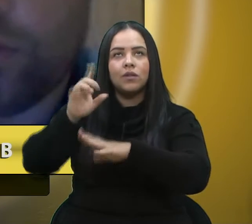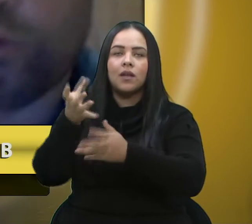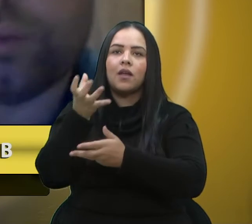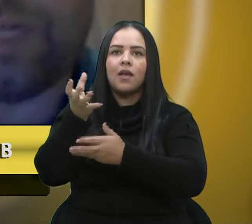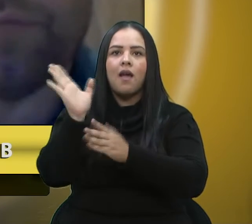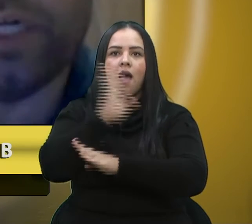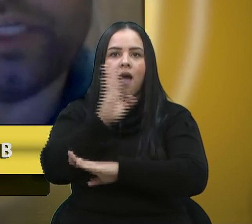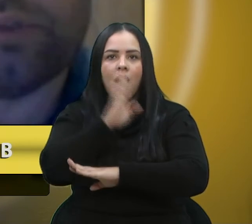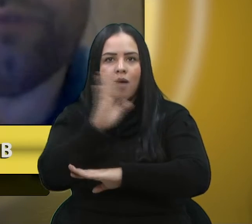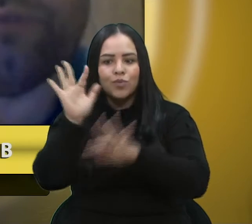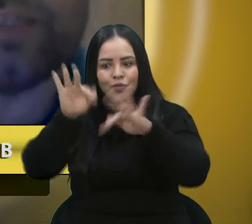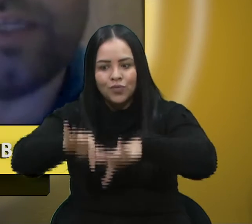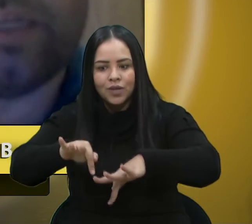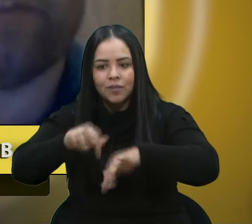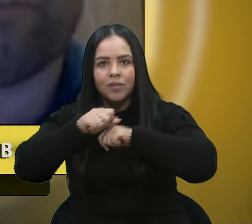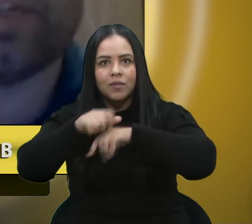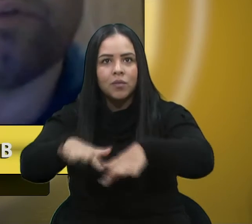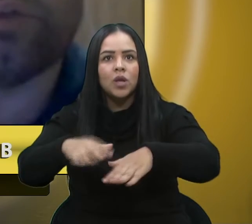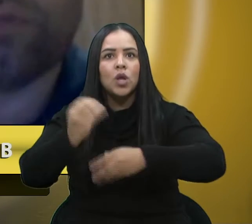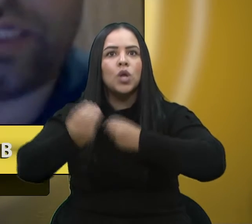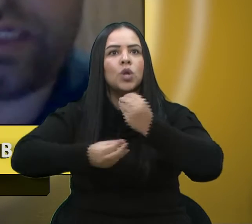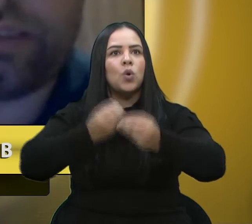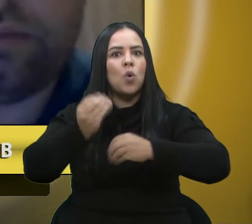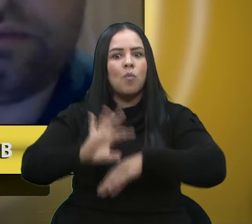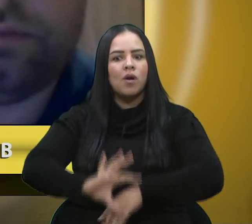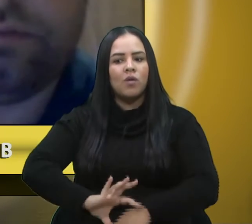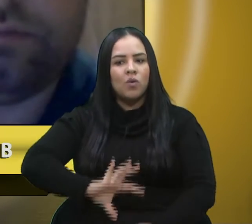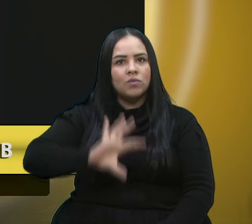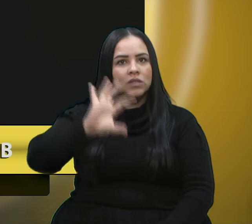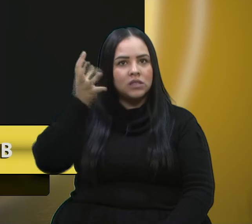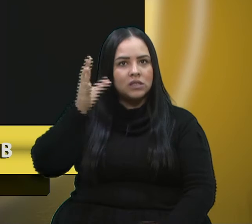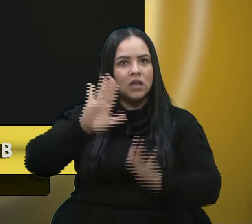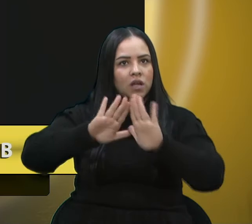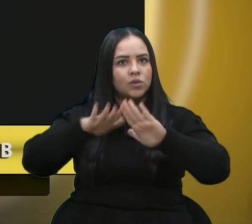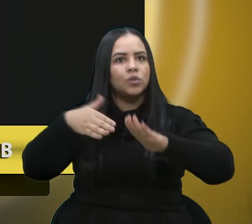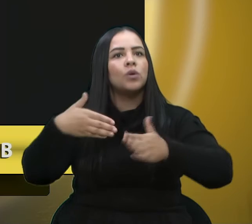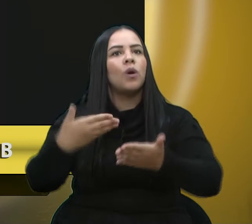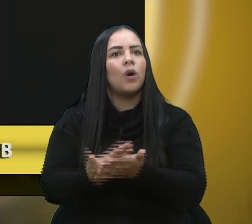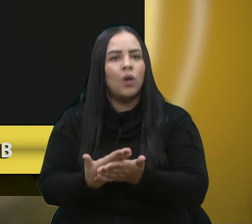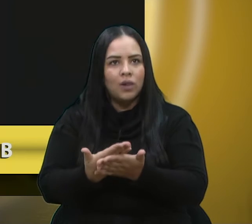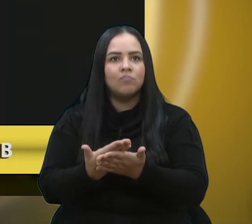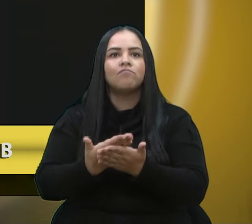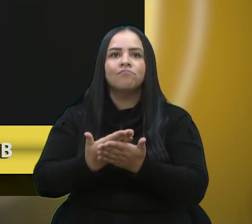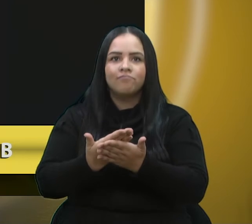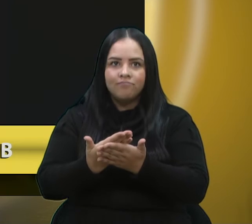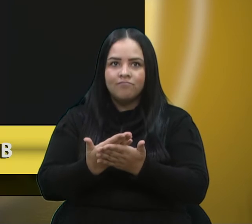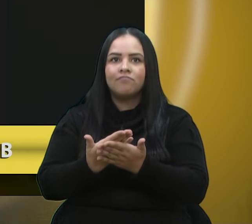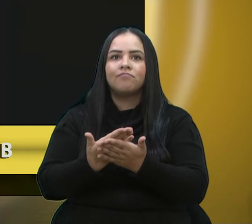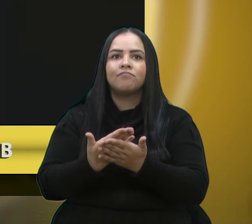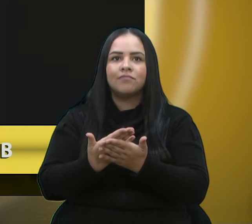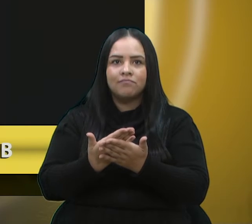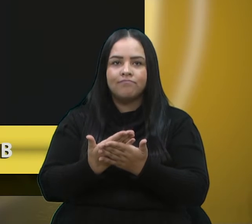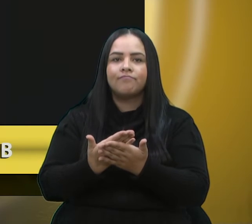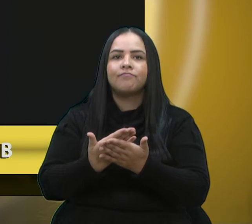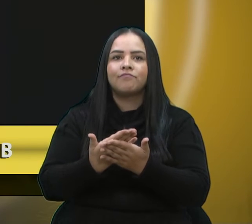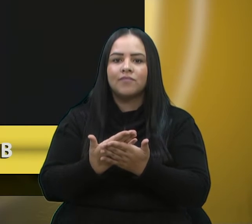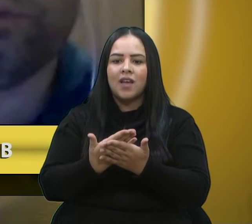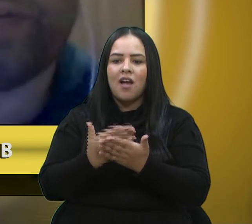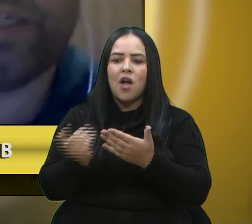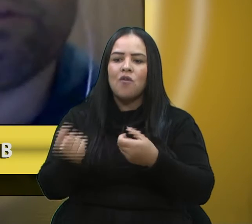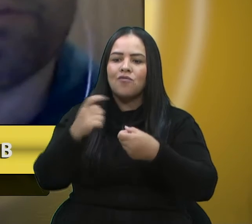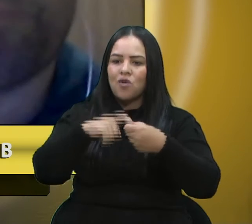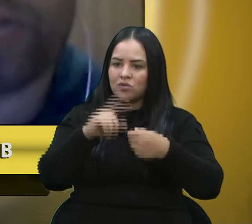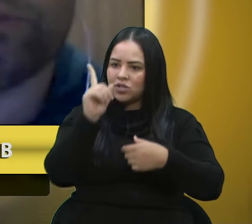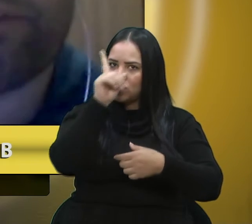o tamanho que vai ser a evasão escolar. Isso eu quero ver. O quanto vai